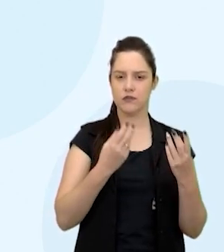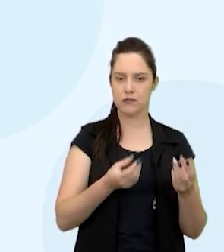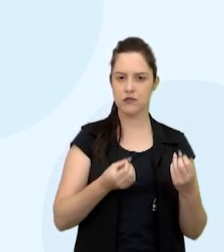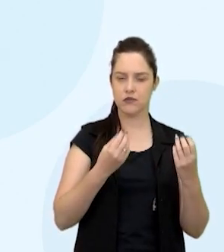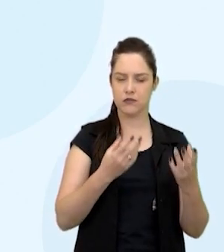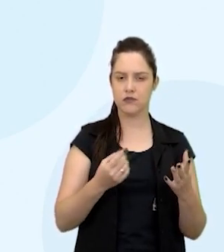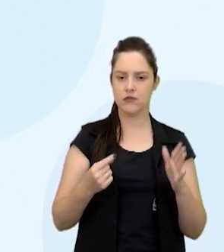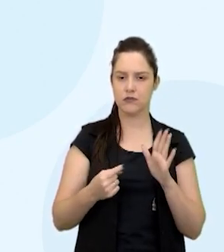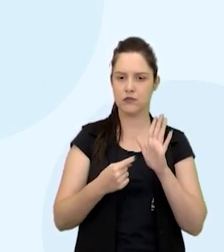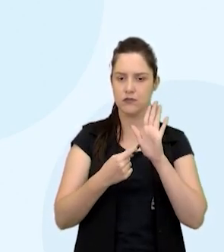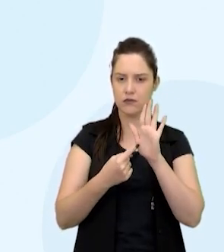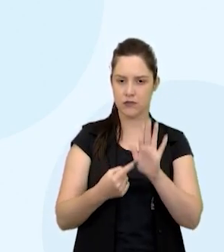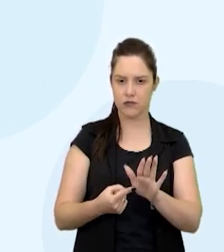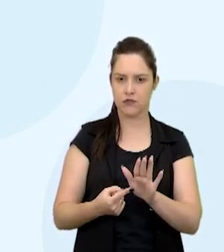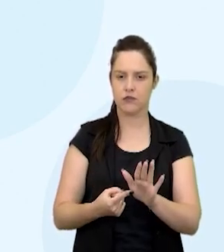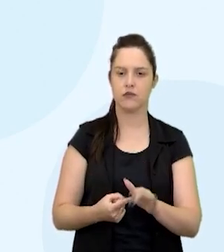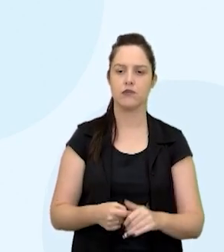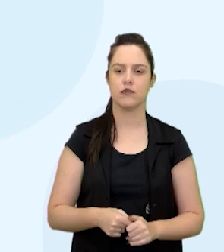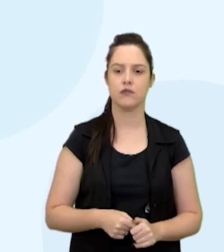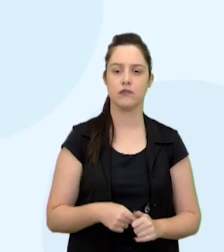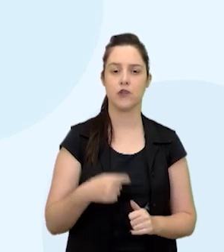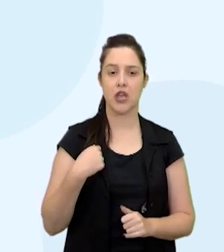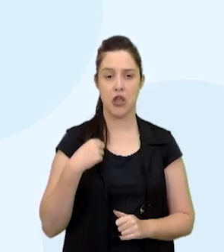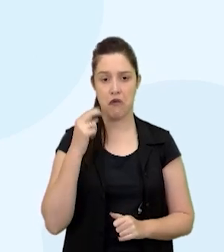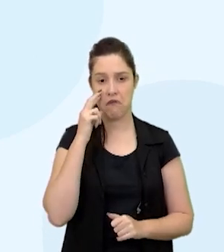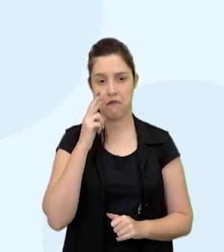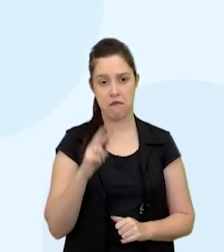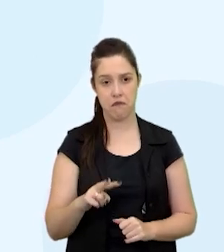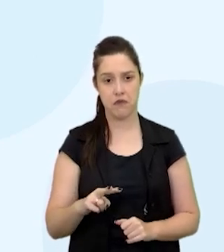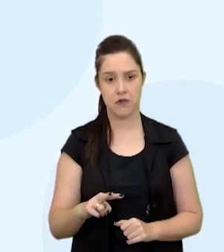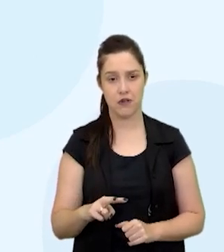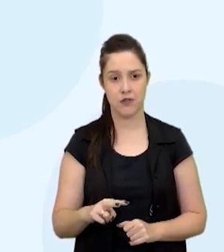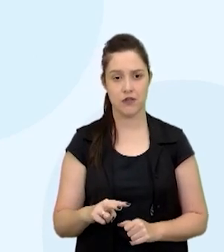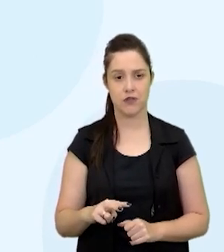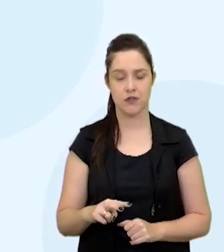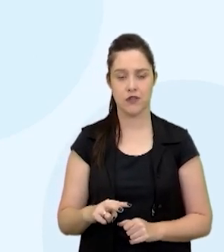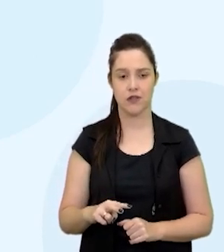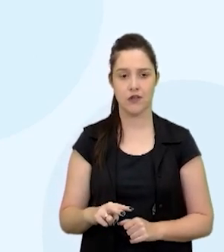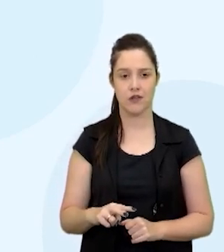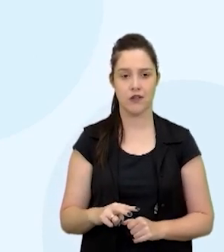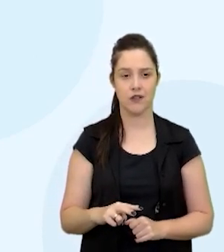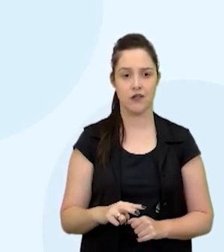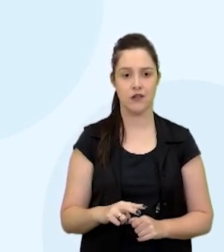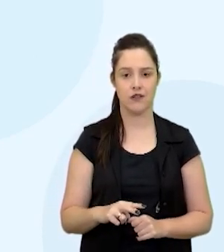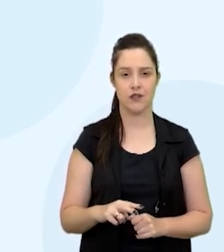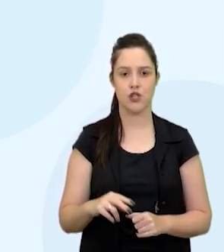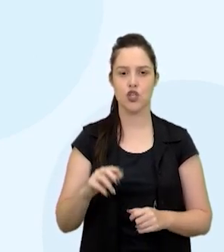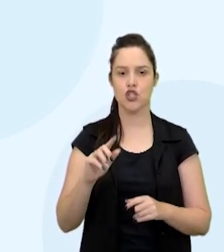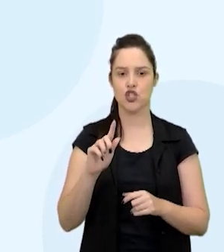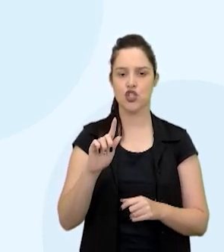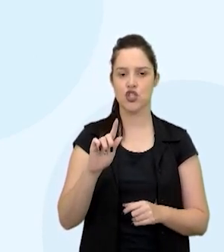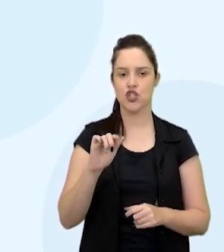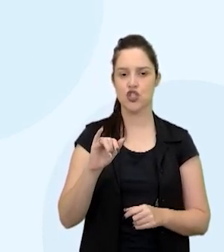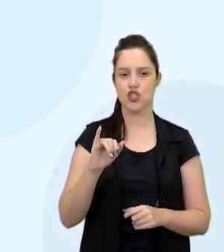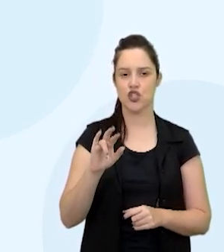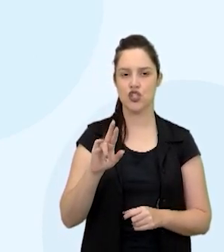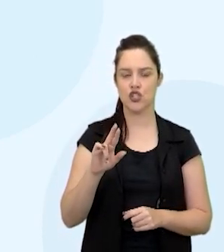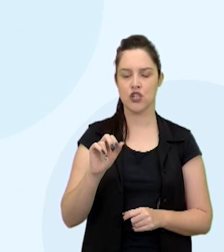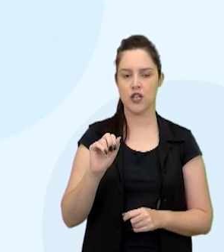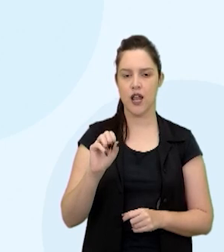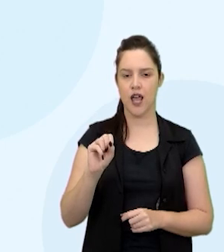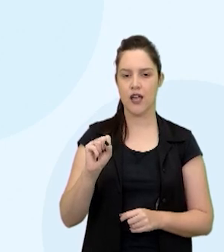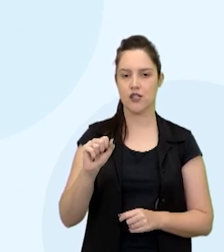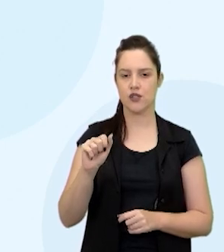para você, Pro Mauro, por exemplo? Eu vejo, mas como eu sei que são girassóis, eu vejo girassóis, para mim é